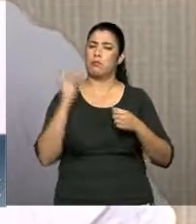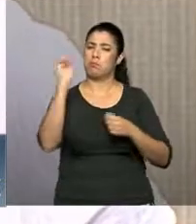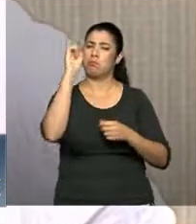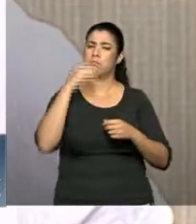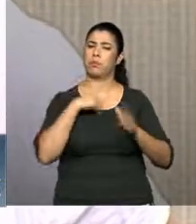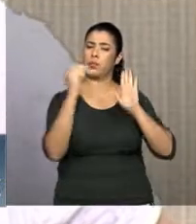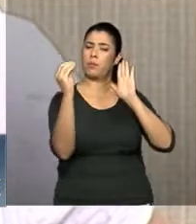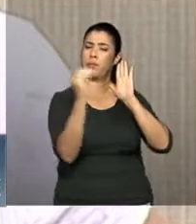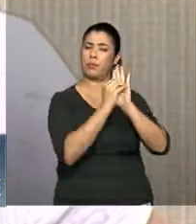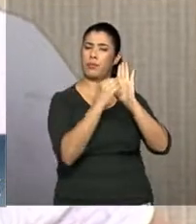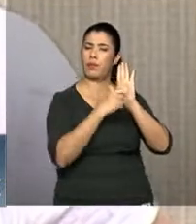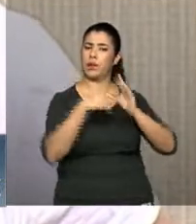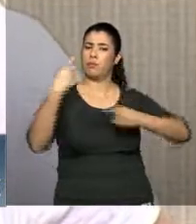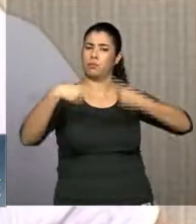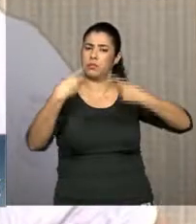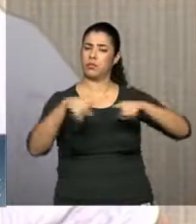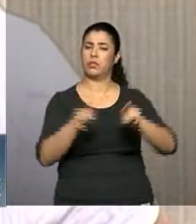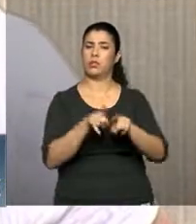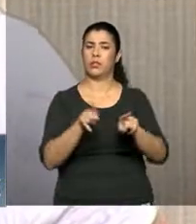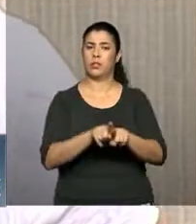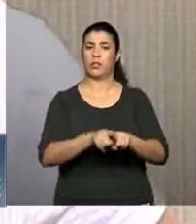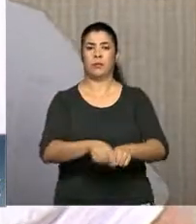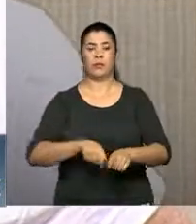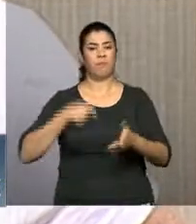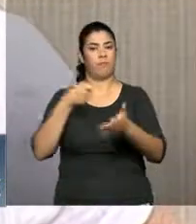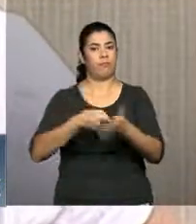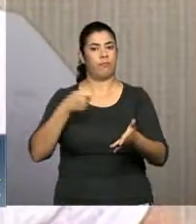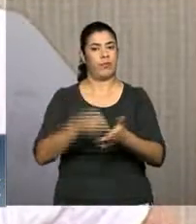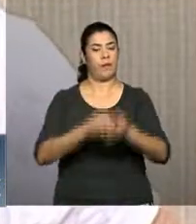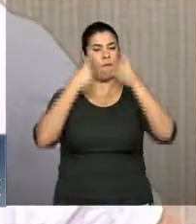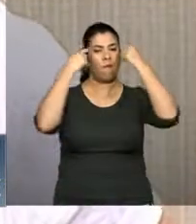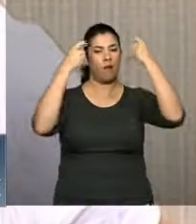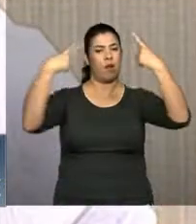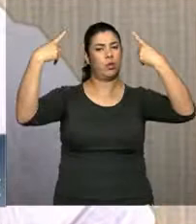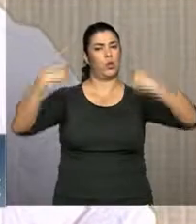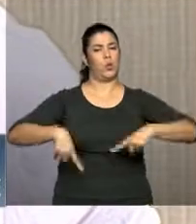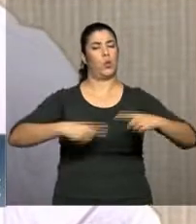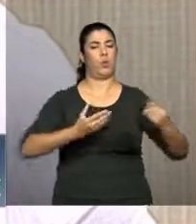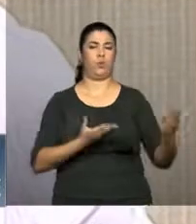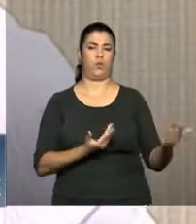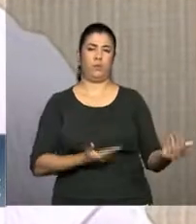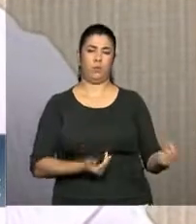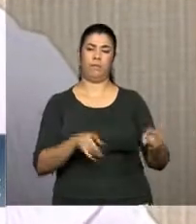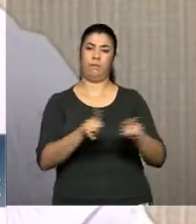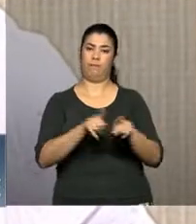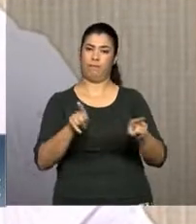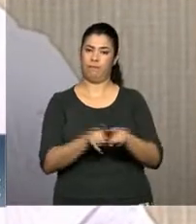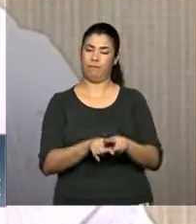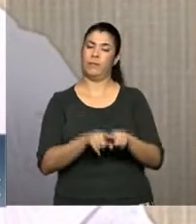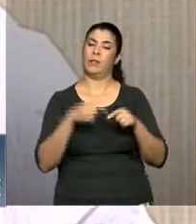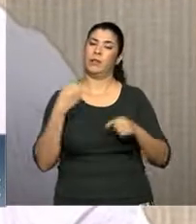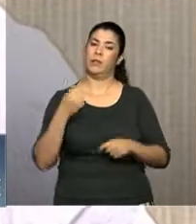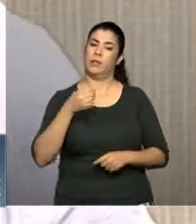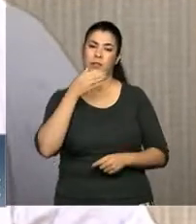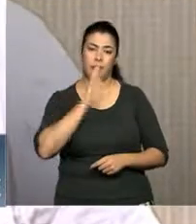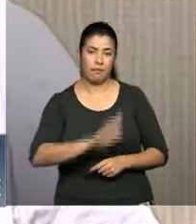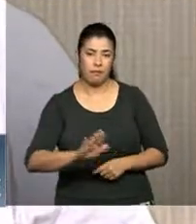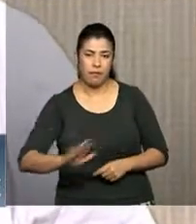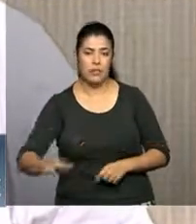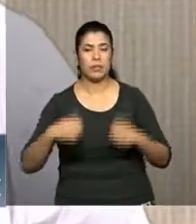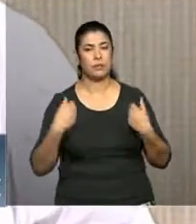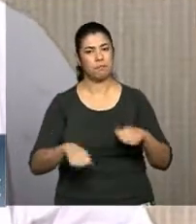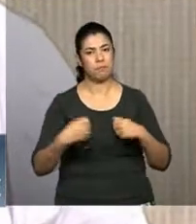o enfrentamento à violência contra os nossos jovens e os nossos adolescentes e as nossas crianças